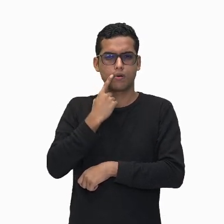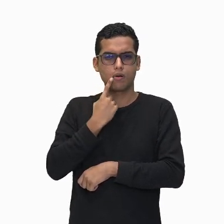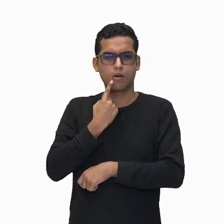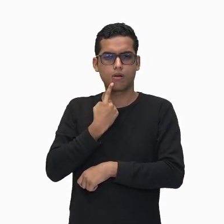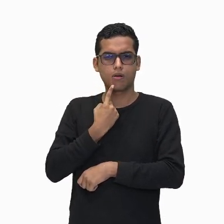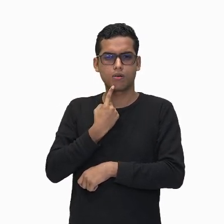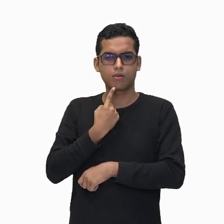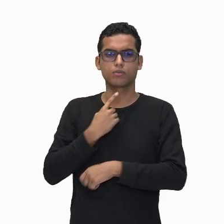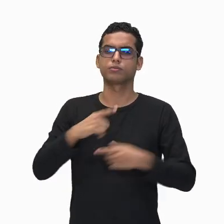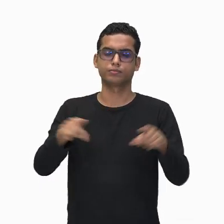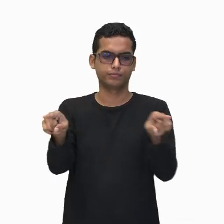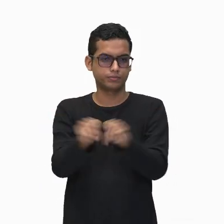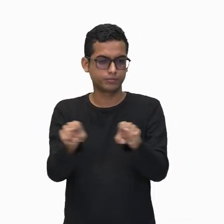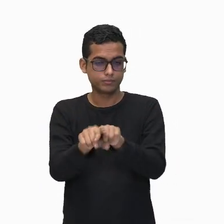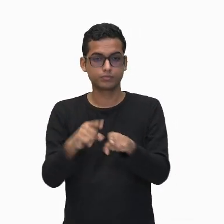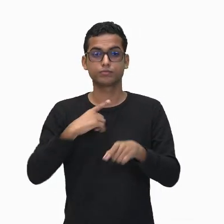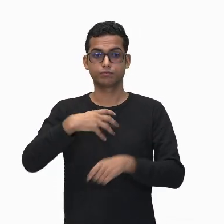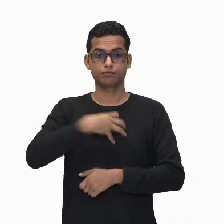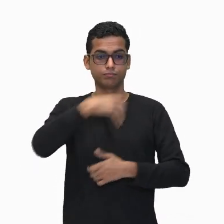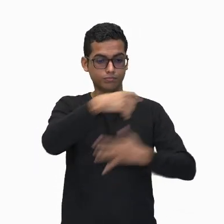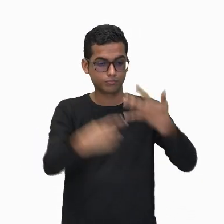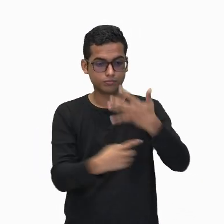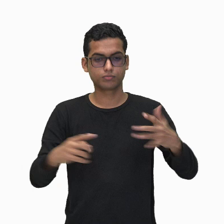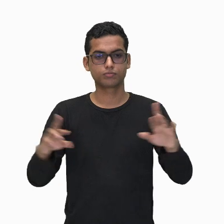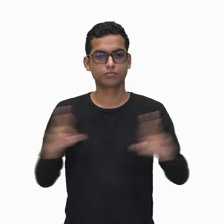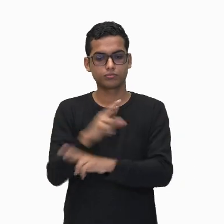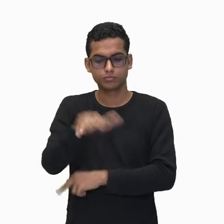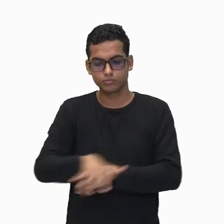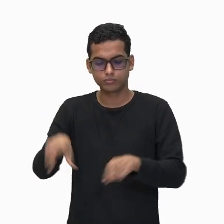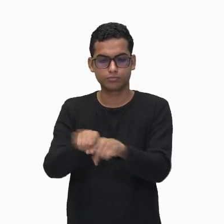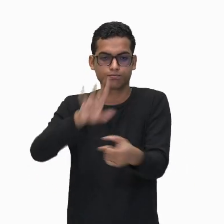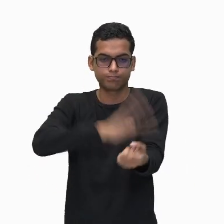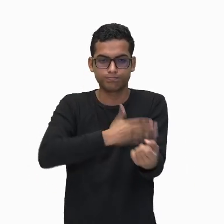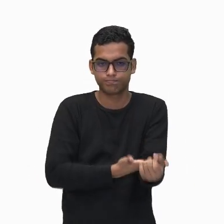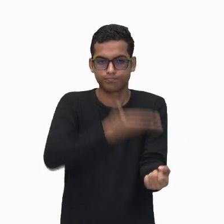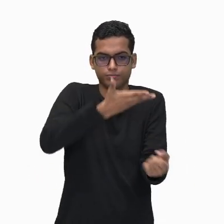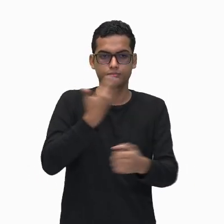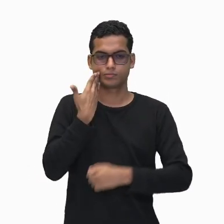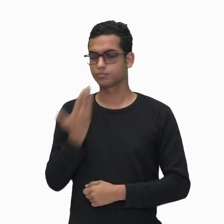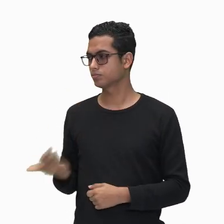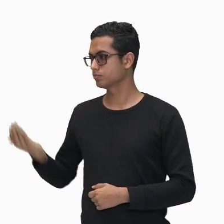sintomas relacionados ali à questão da hipertensão arterial.